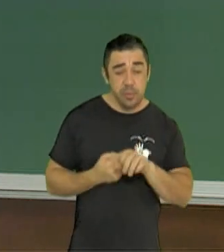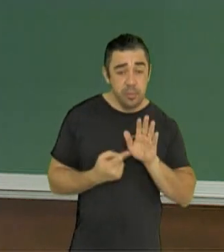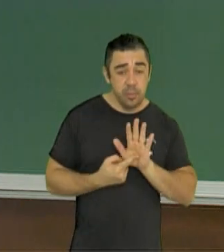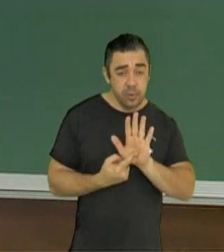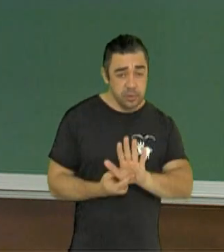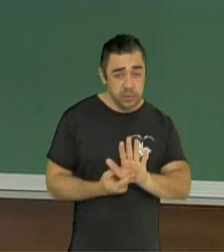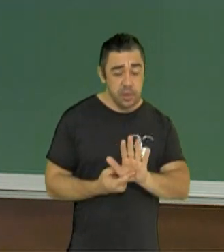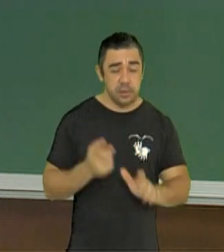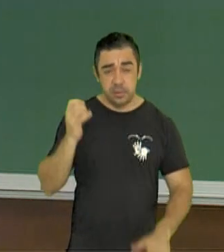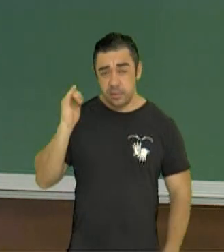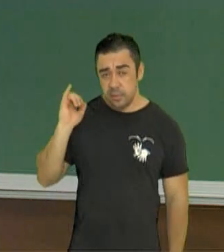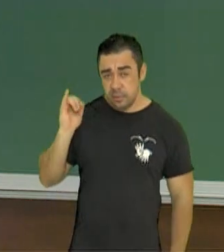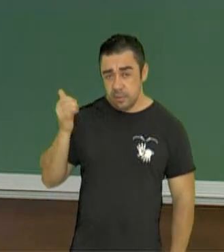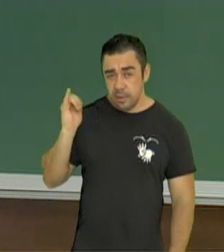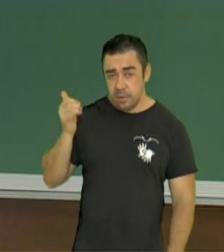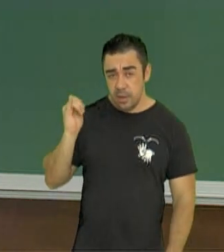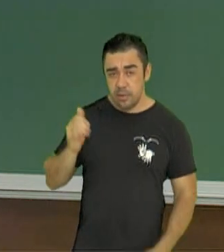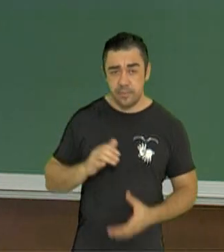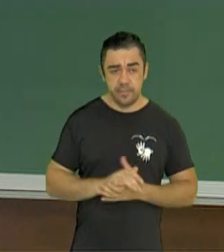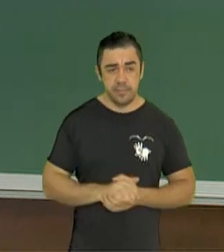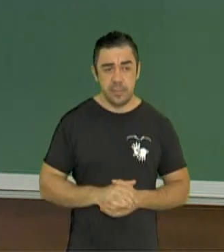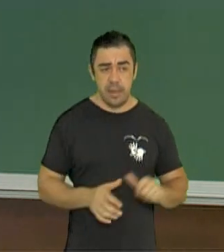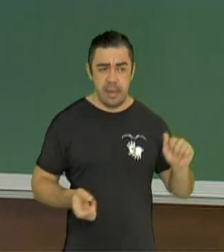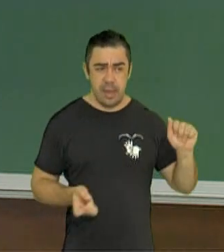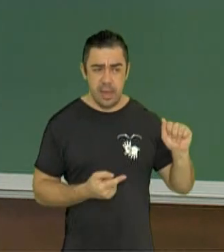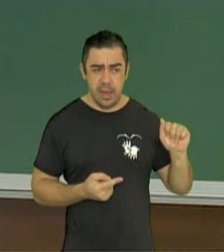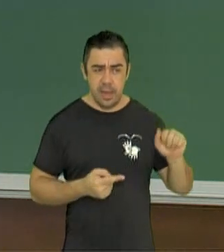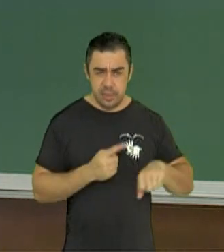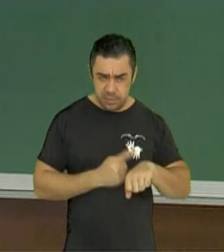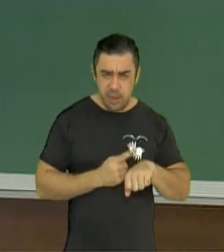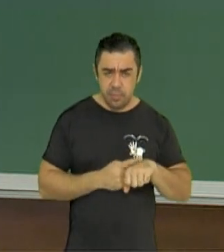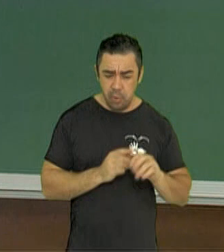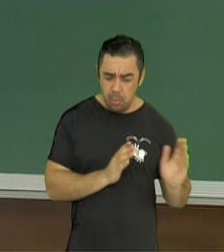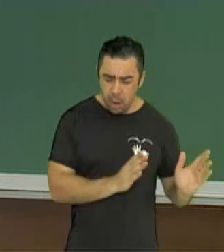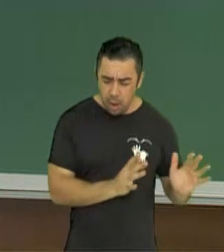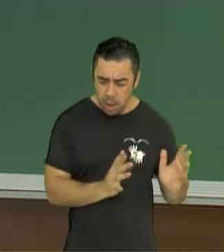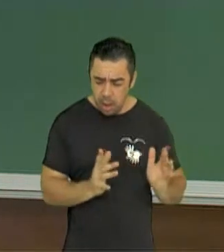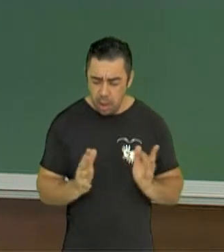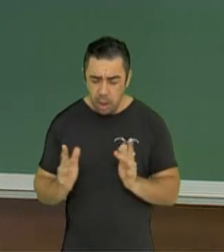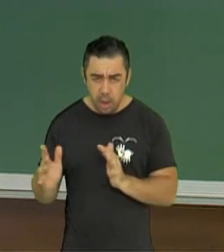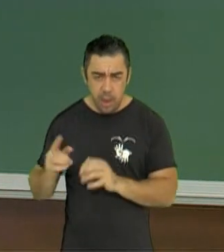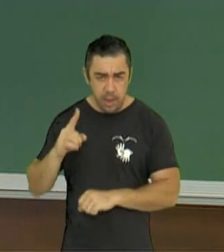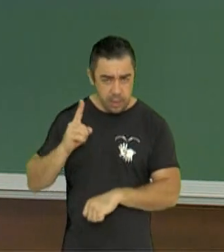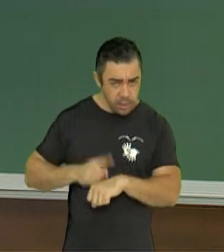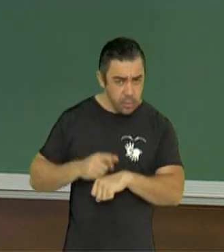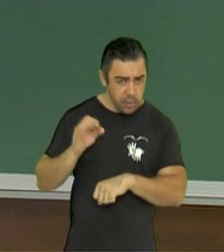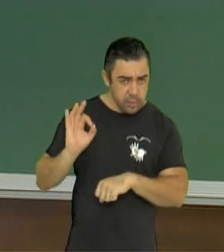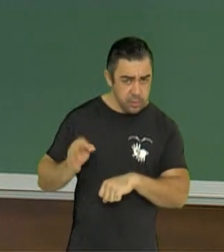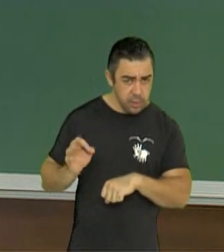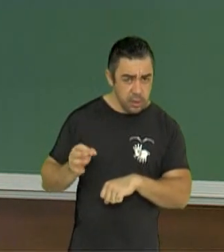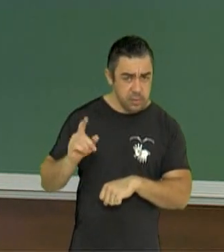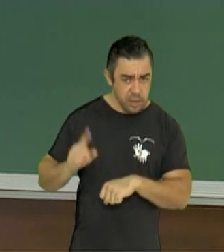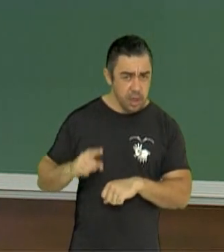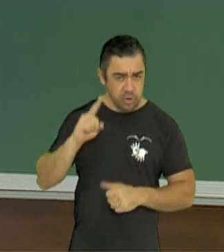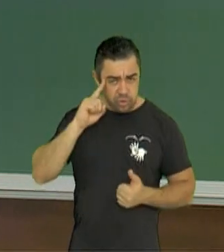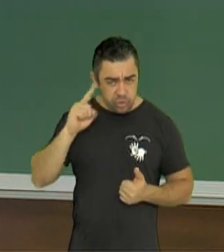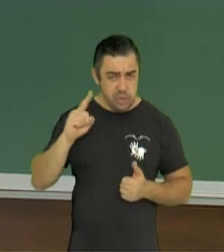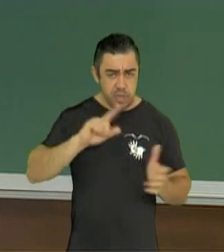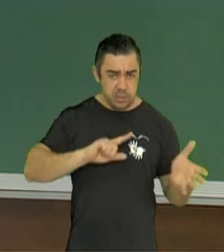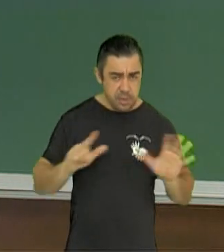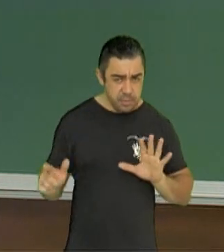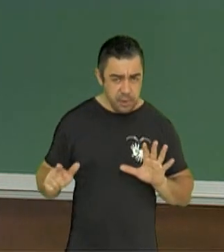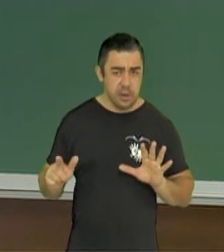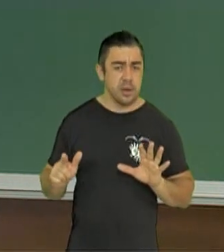agora a gente vai trabalhar com tempo. Letra A. O tempo é cronológico, ele é real, o tempo da natureza, dividido em dias,